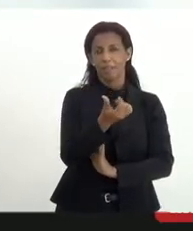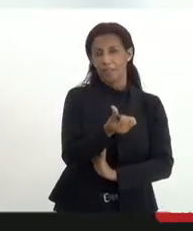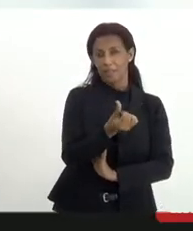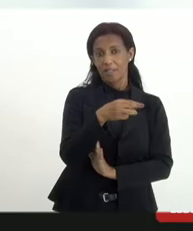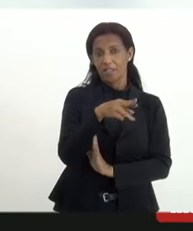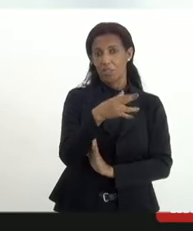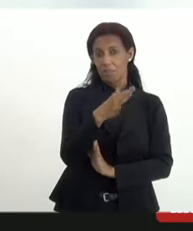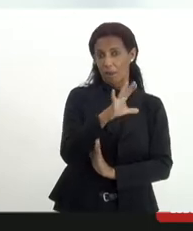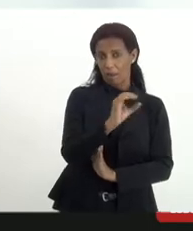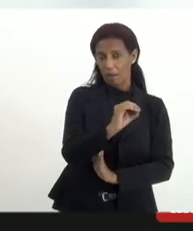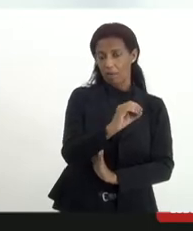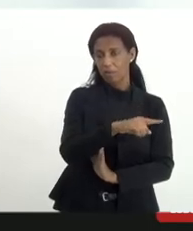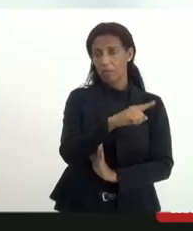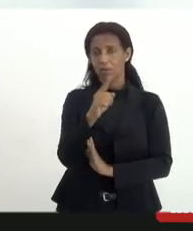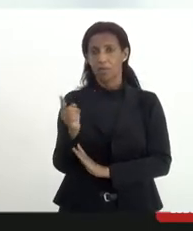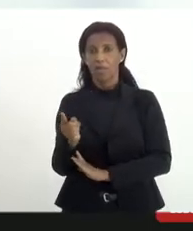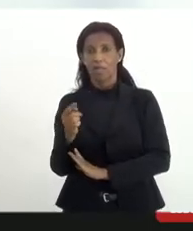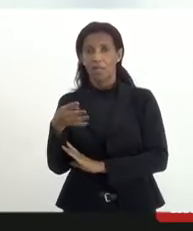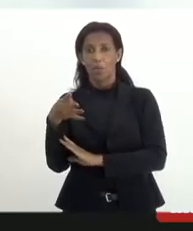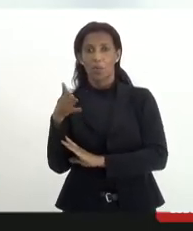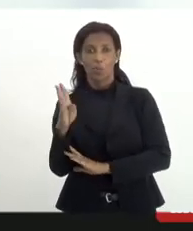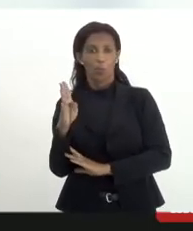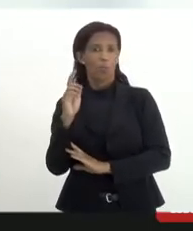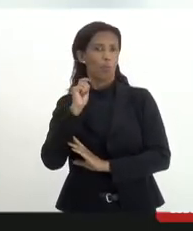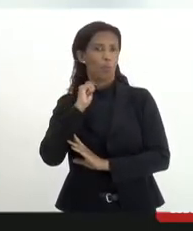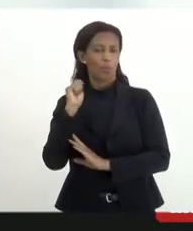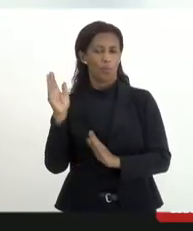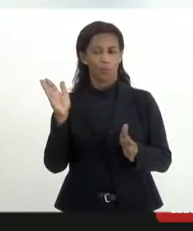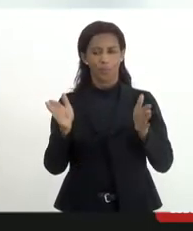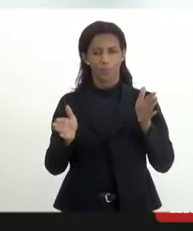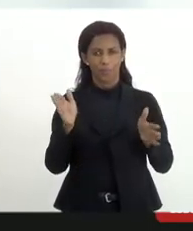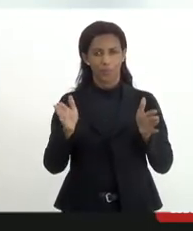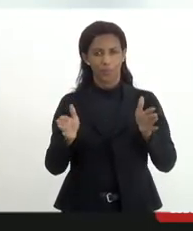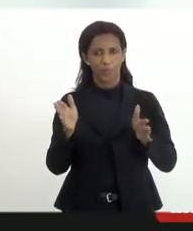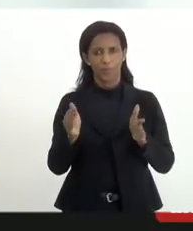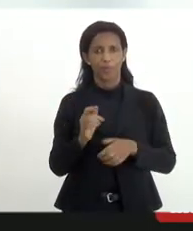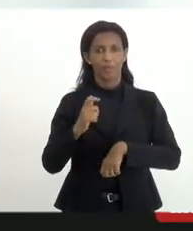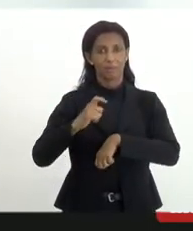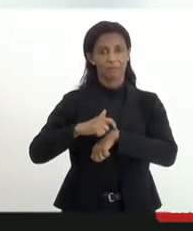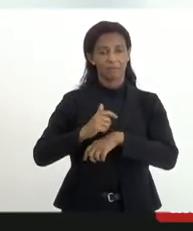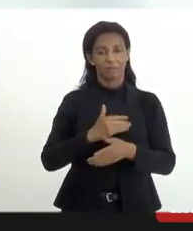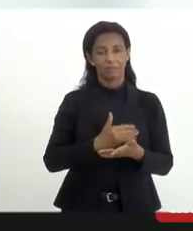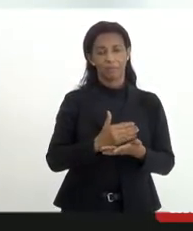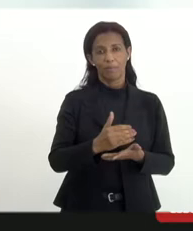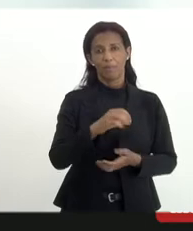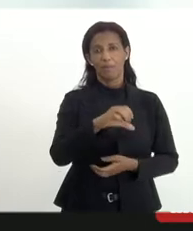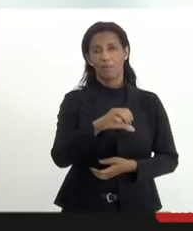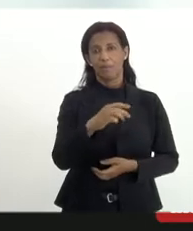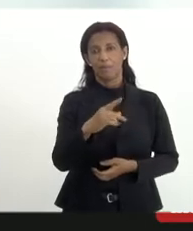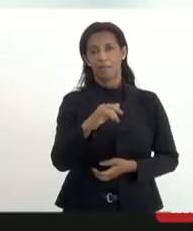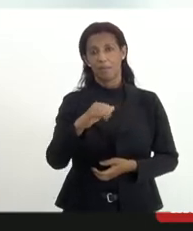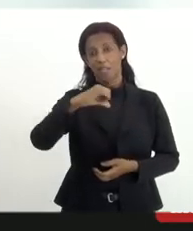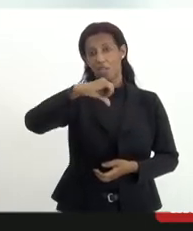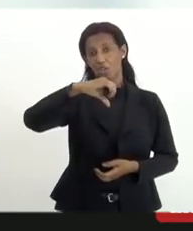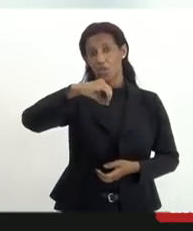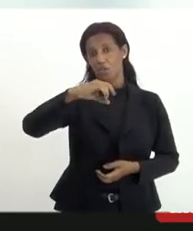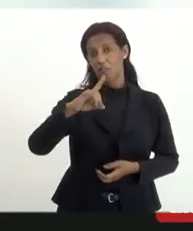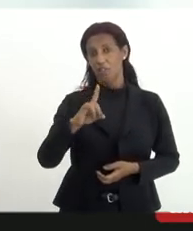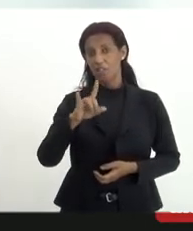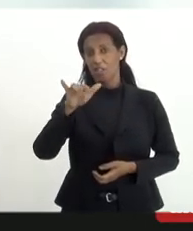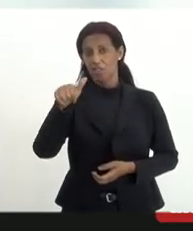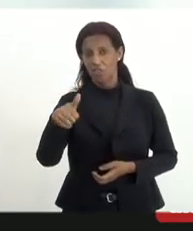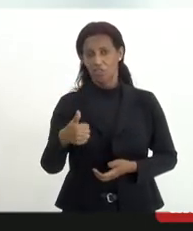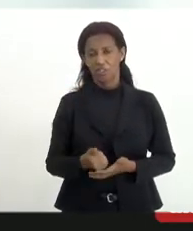de março e 4 de abril. O prazo inicial da CPI de 90 dias